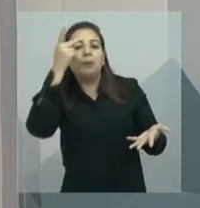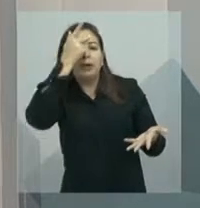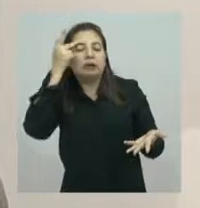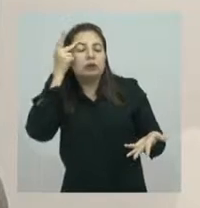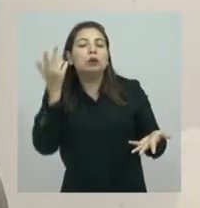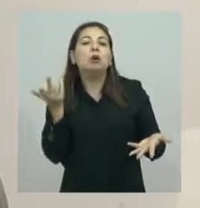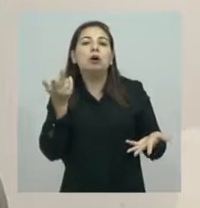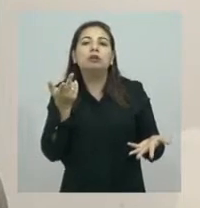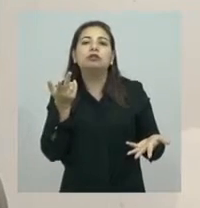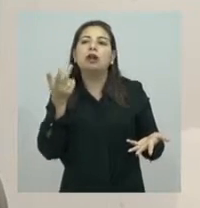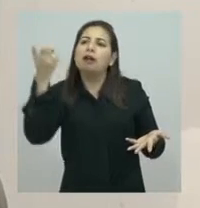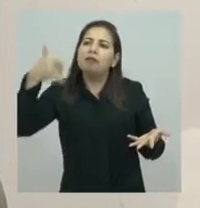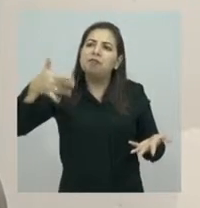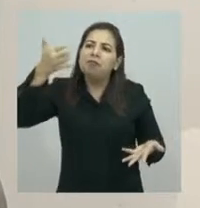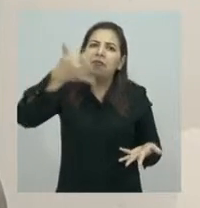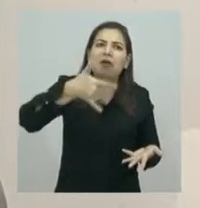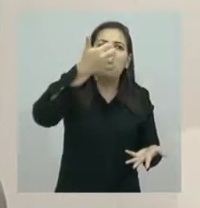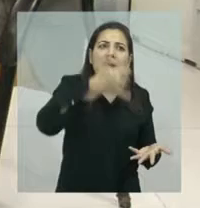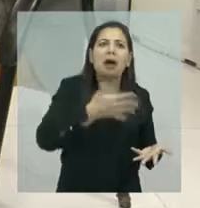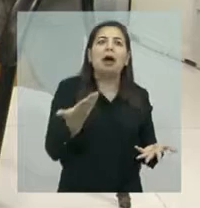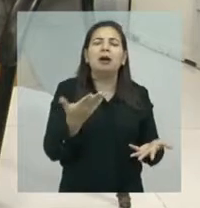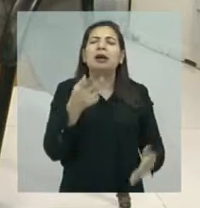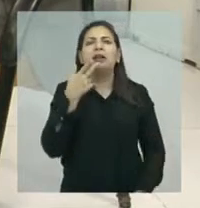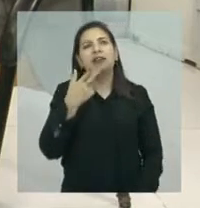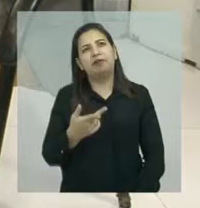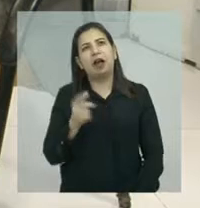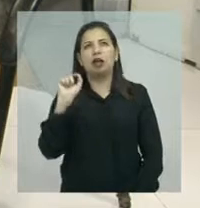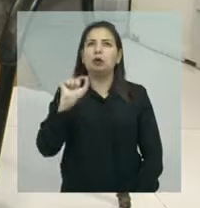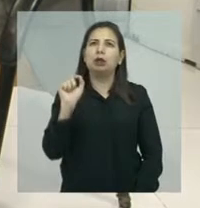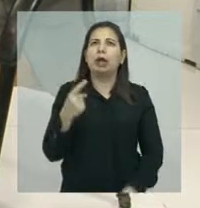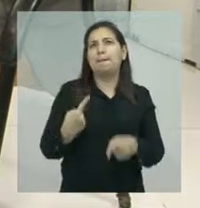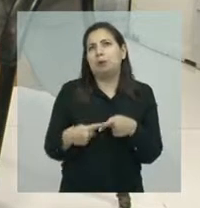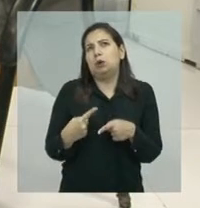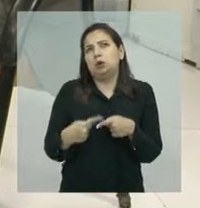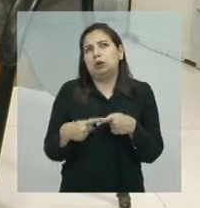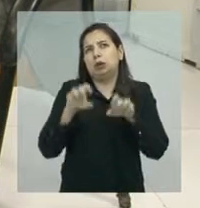assim, que por que um estatuto para